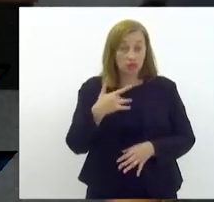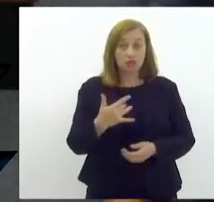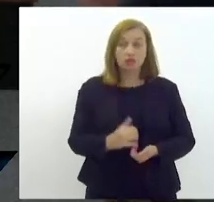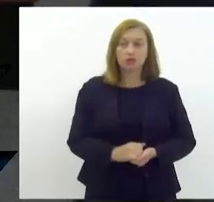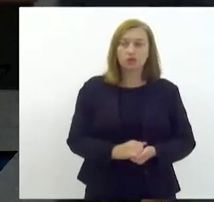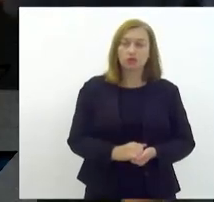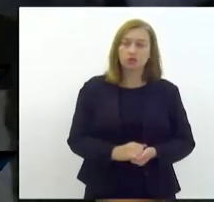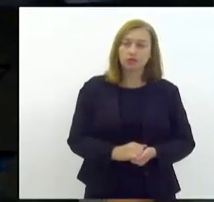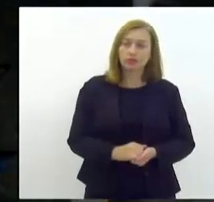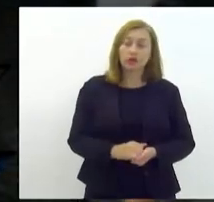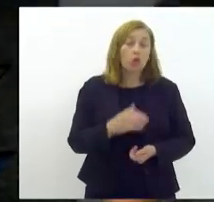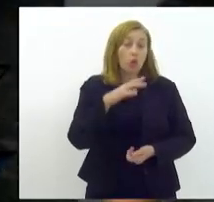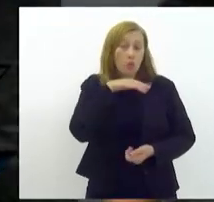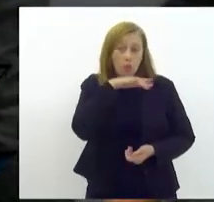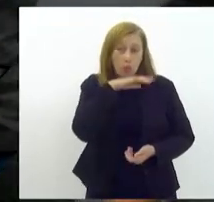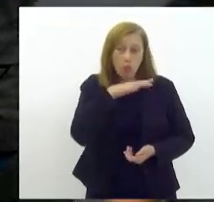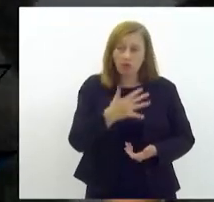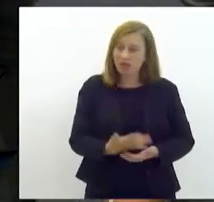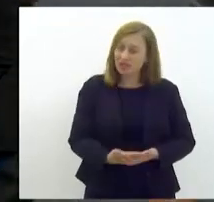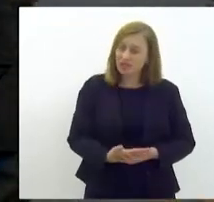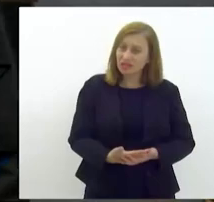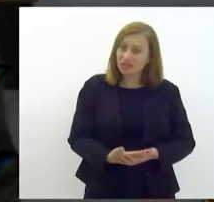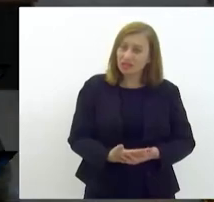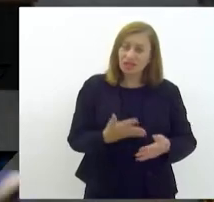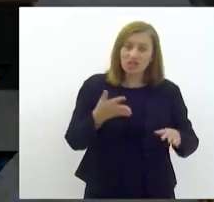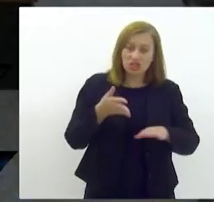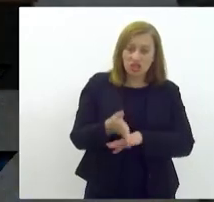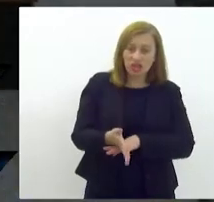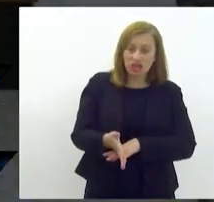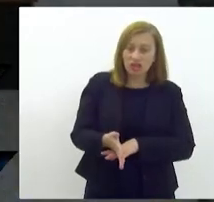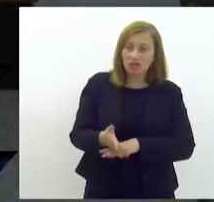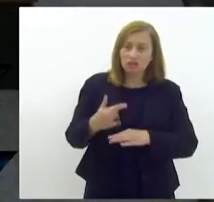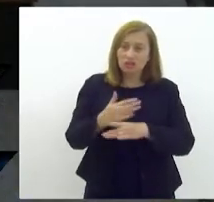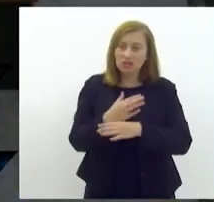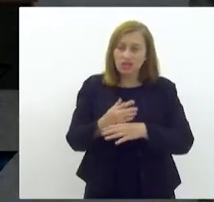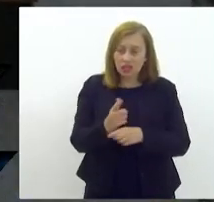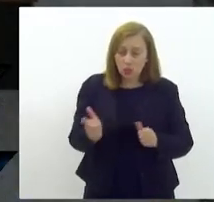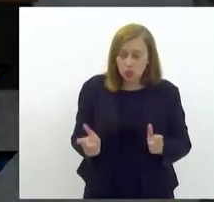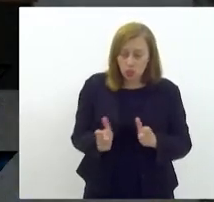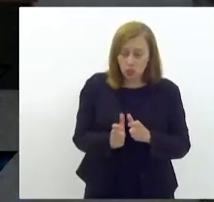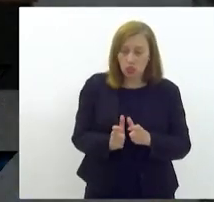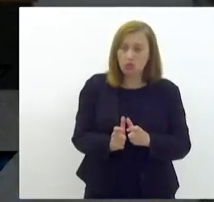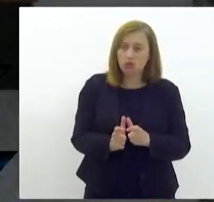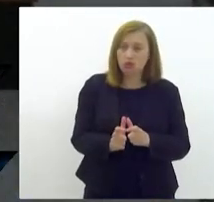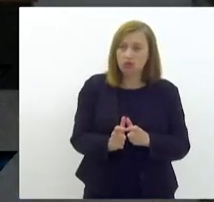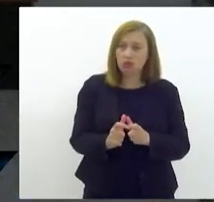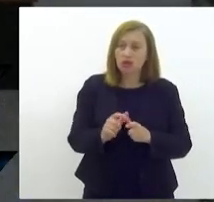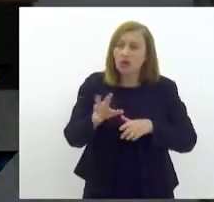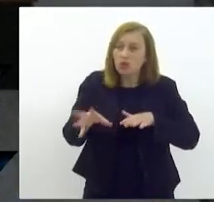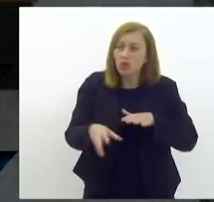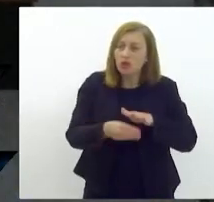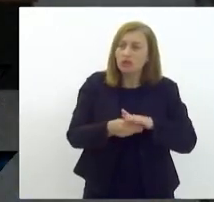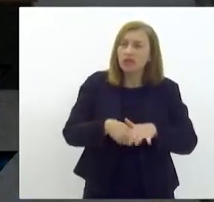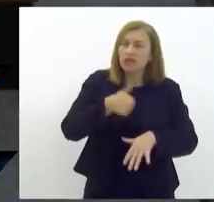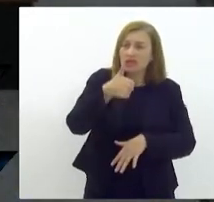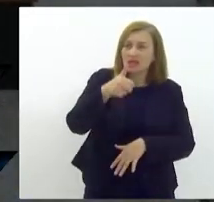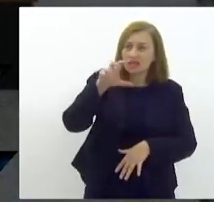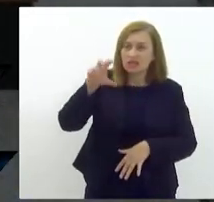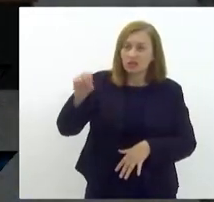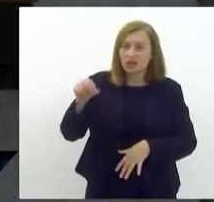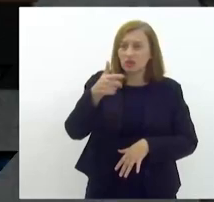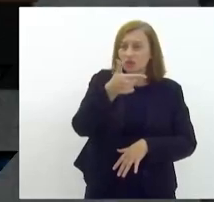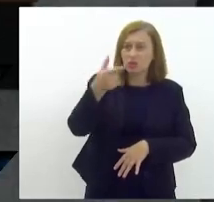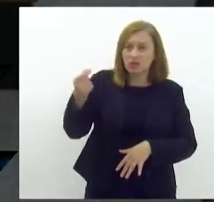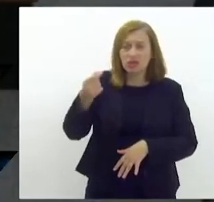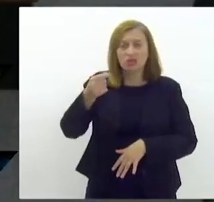combalido e imagina que chegar para cidade pequena Presidente e chegarmos com uma Emenda 150 200 mil